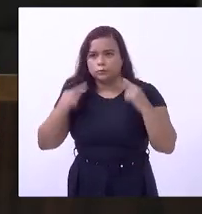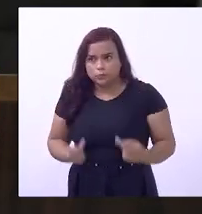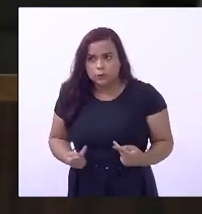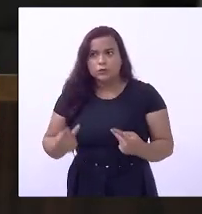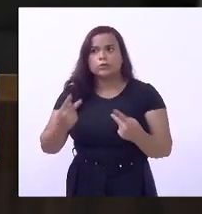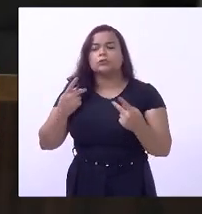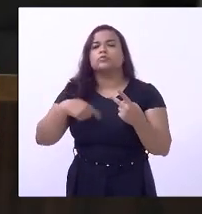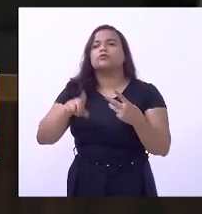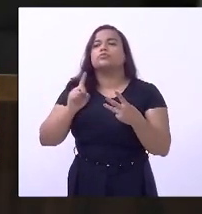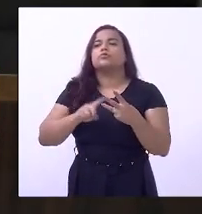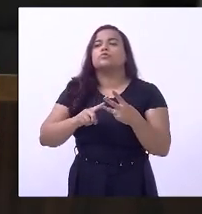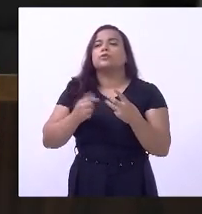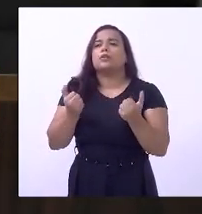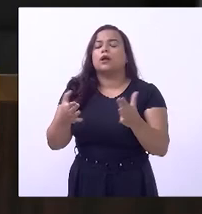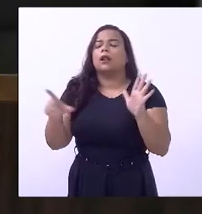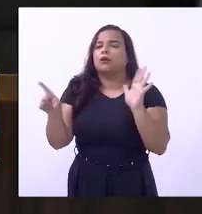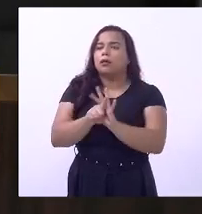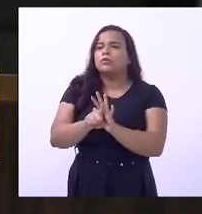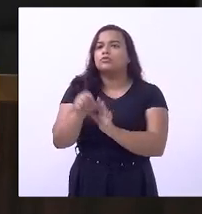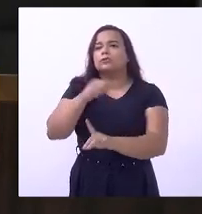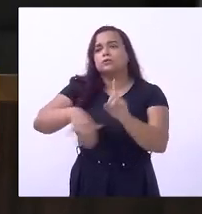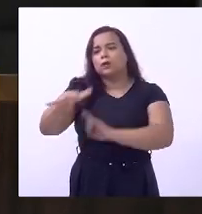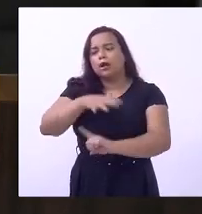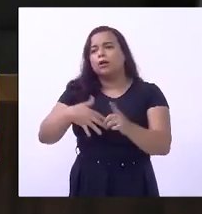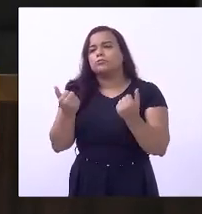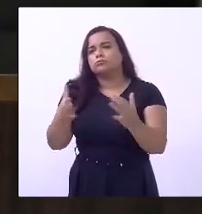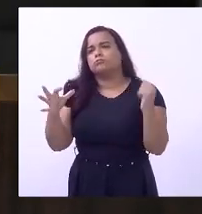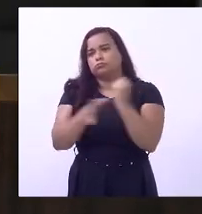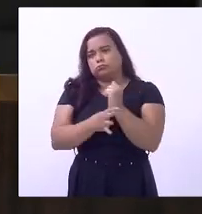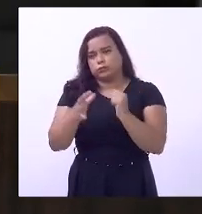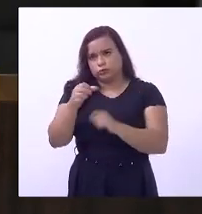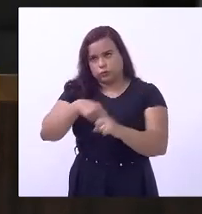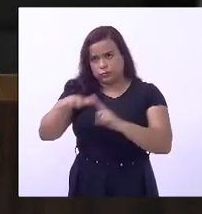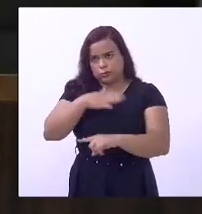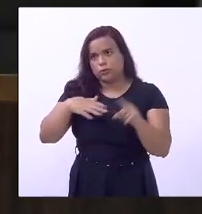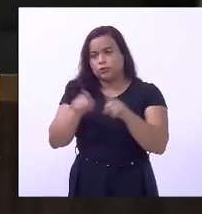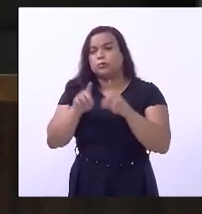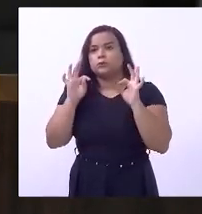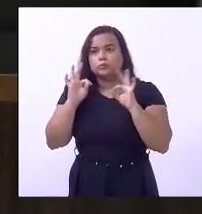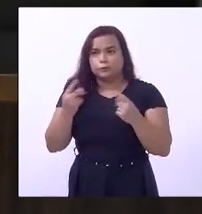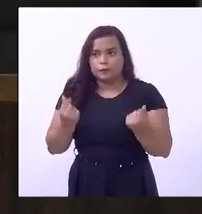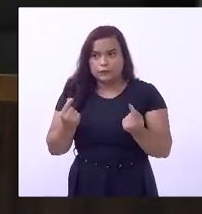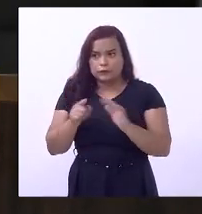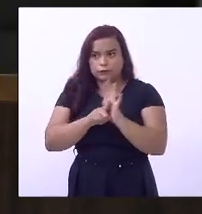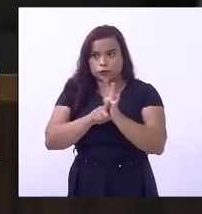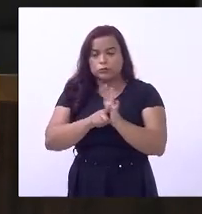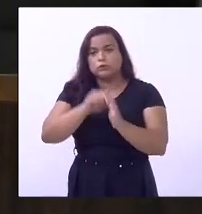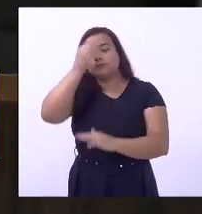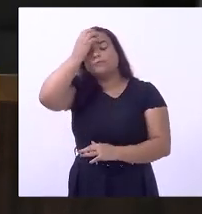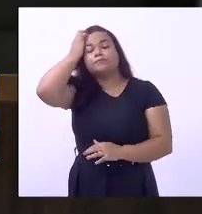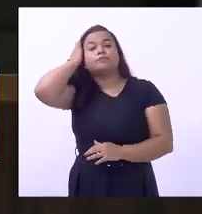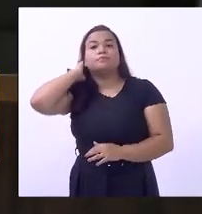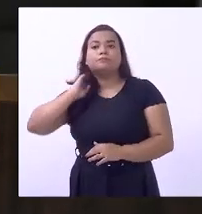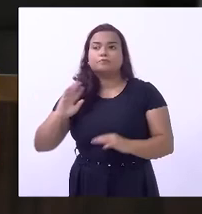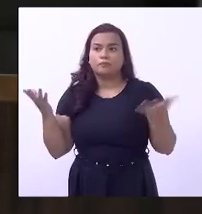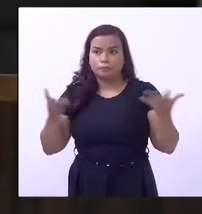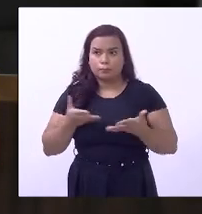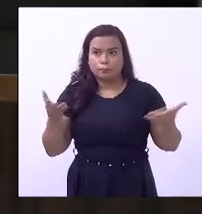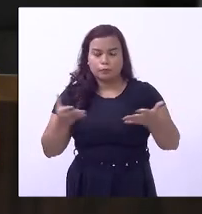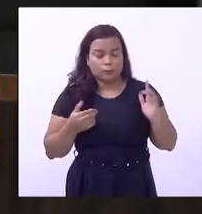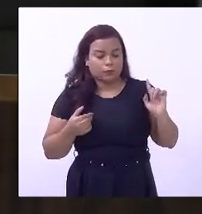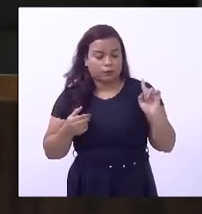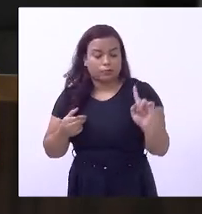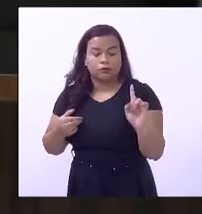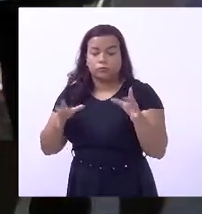Seguridade Social, de Orçamento, Finanças, Fiscalização Financeira e Controle, as emendas de plenário. Para emitir parecer pela Constituição e Justiça, deputado